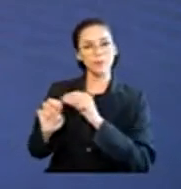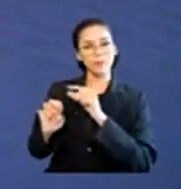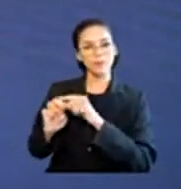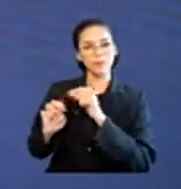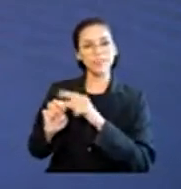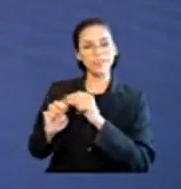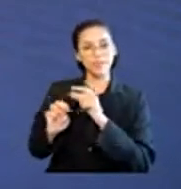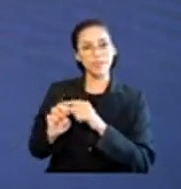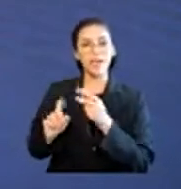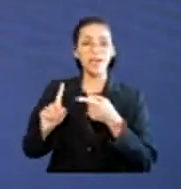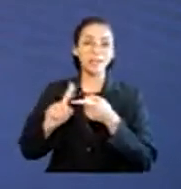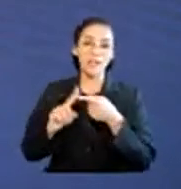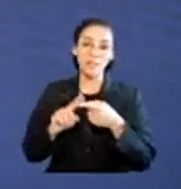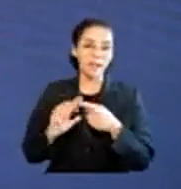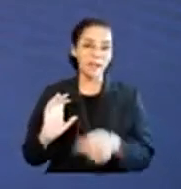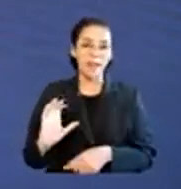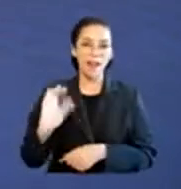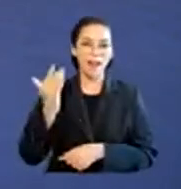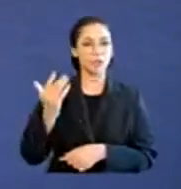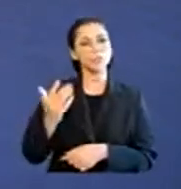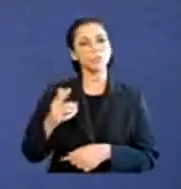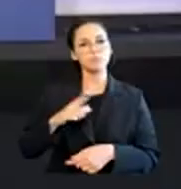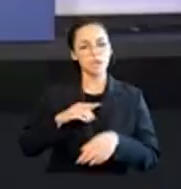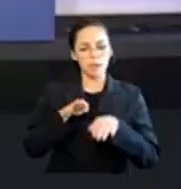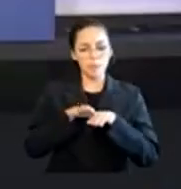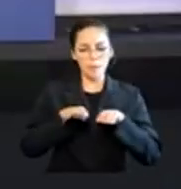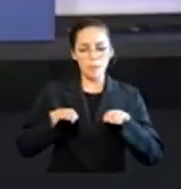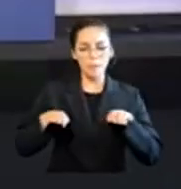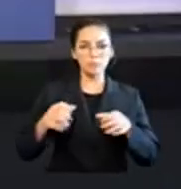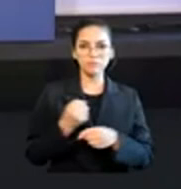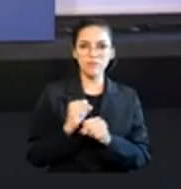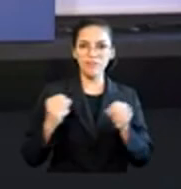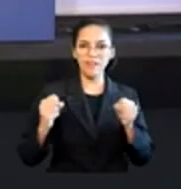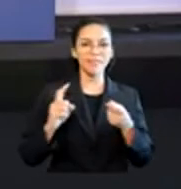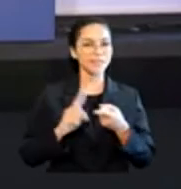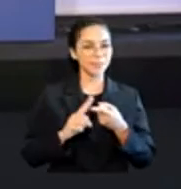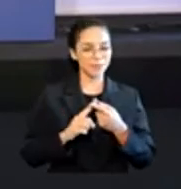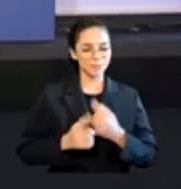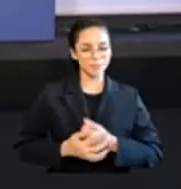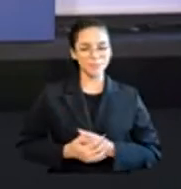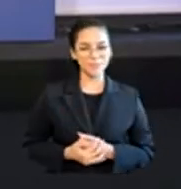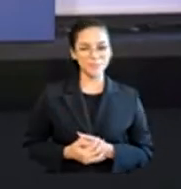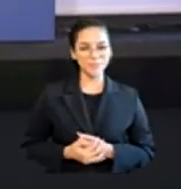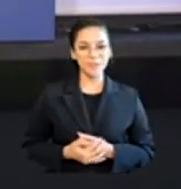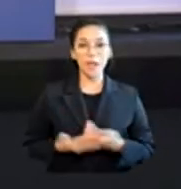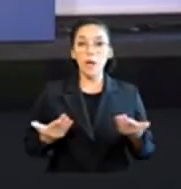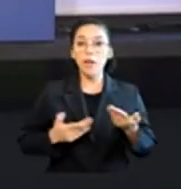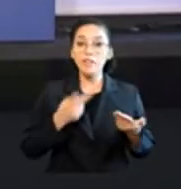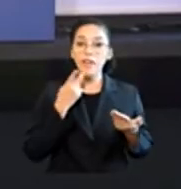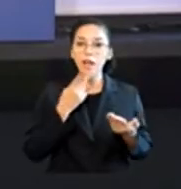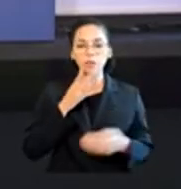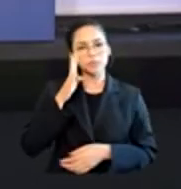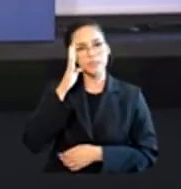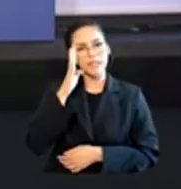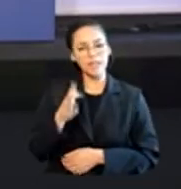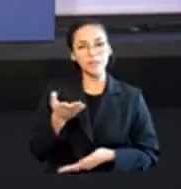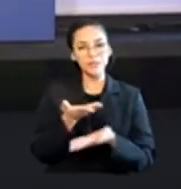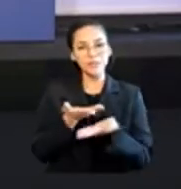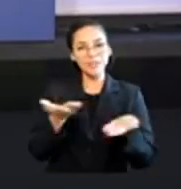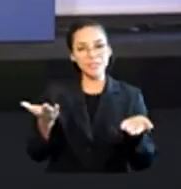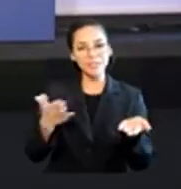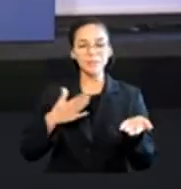assim como, claro, das grandes frotas também. Agora falando especificamente com vocês, meus amigos e